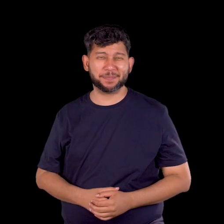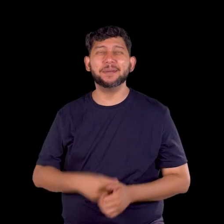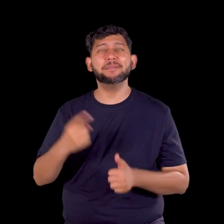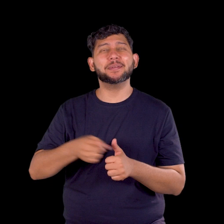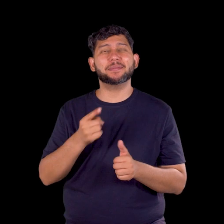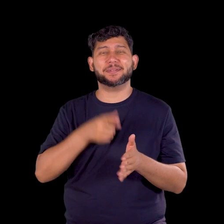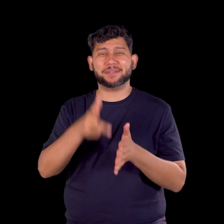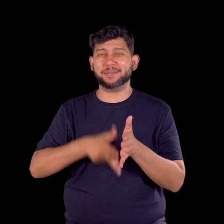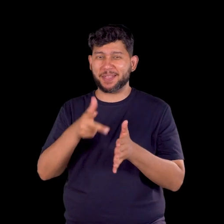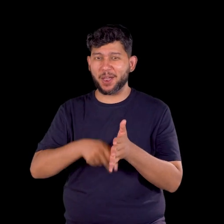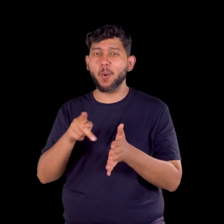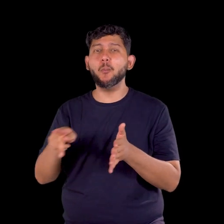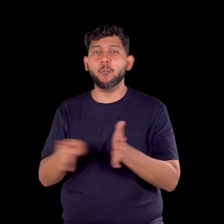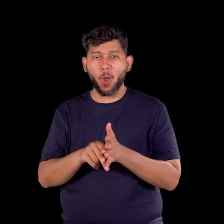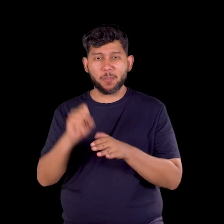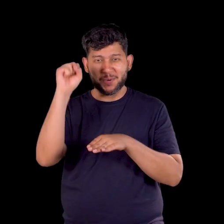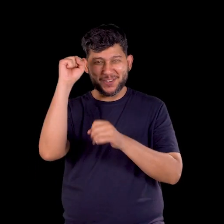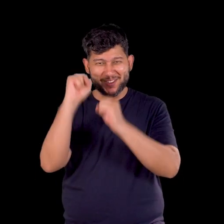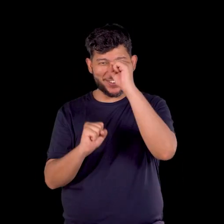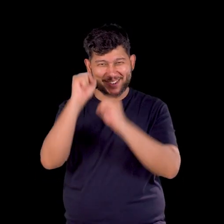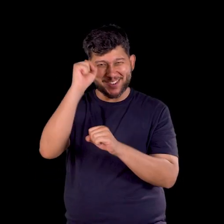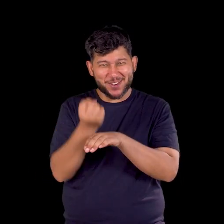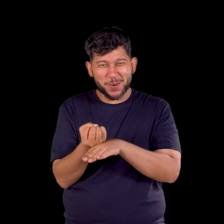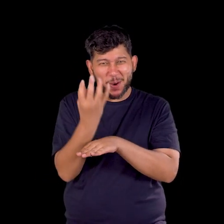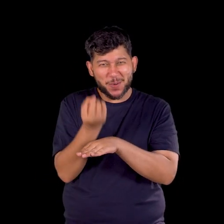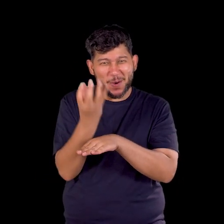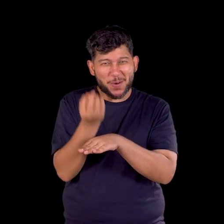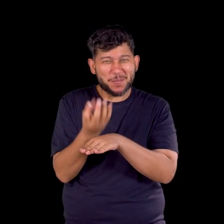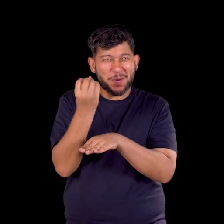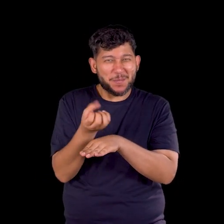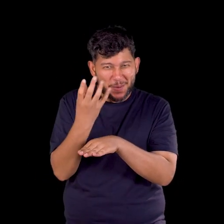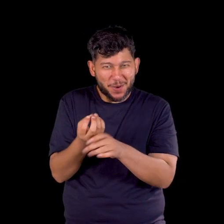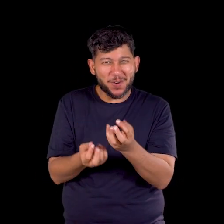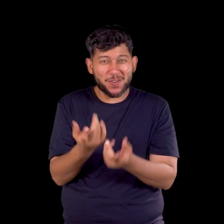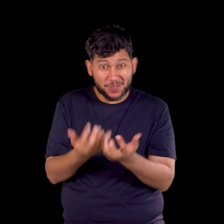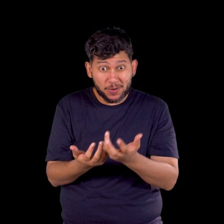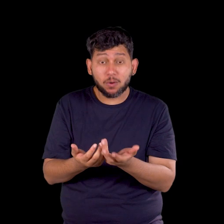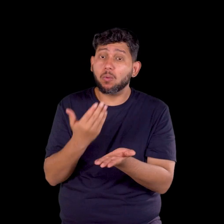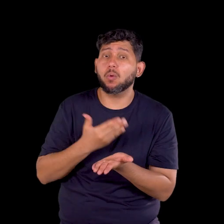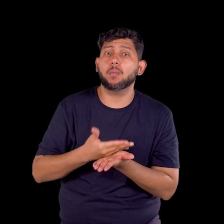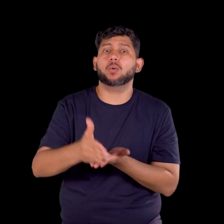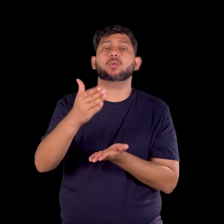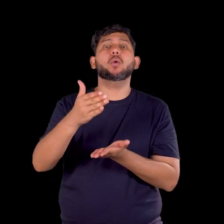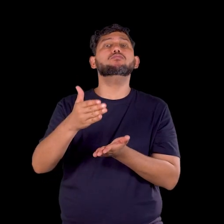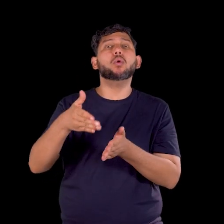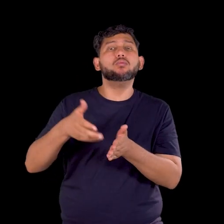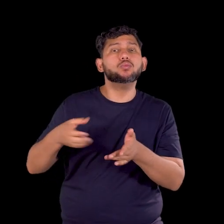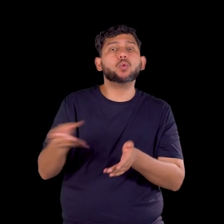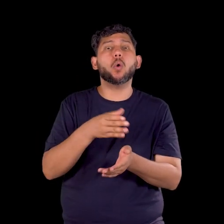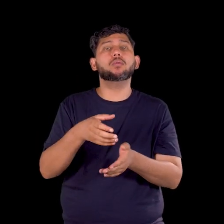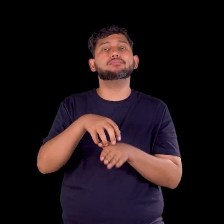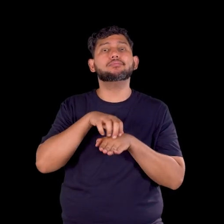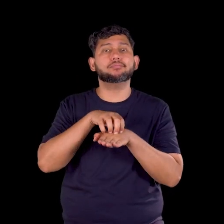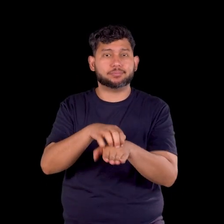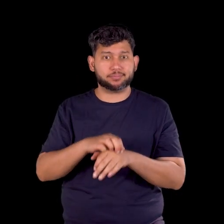XIX na Inglaterra, deu largada para uma nova ordem mundial nos séculos seguintes. Assim como os automóveis,